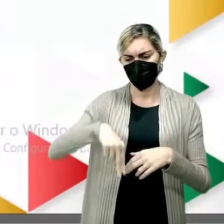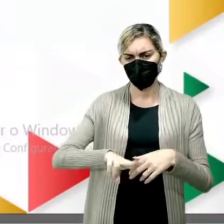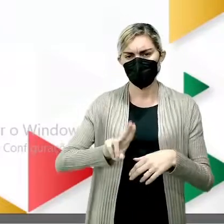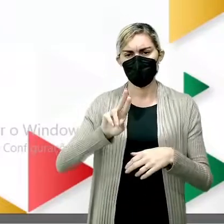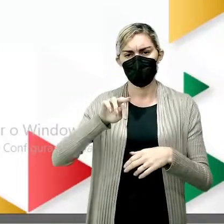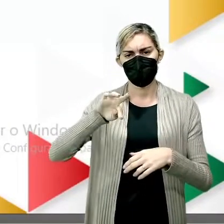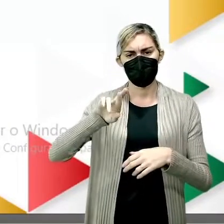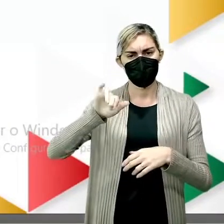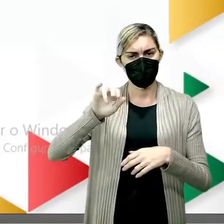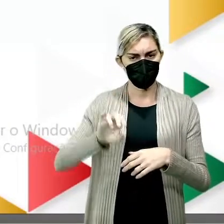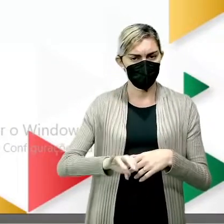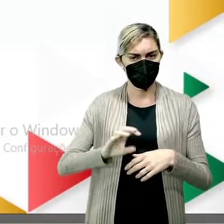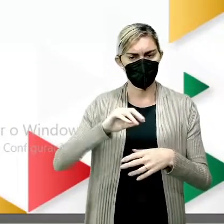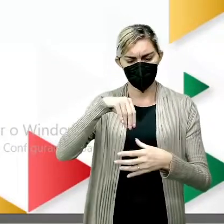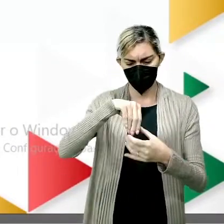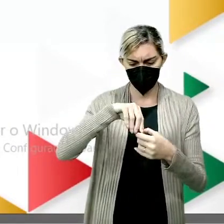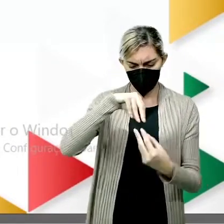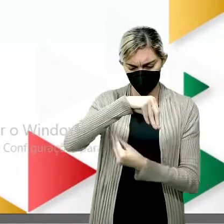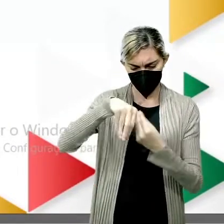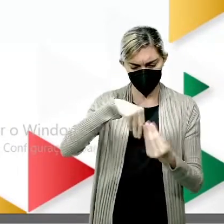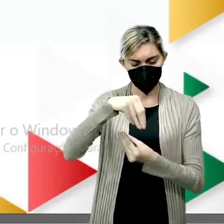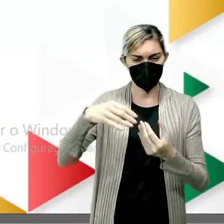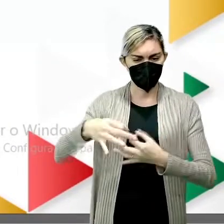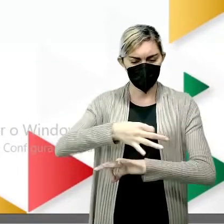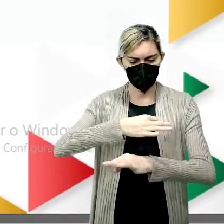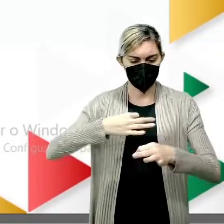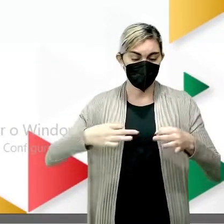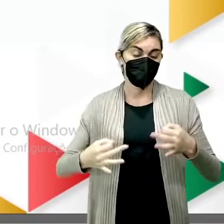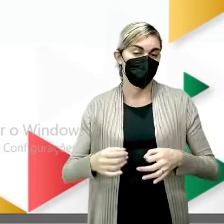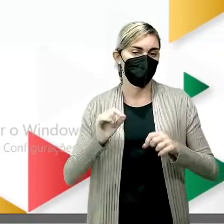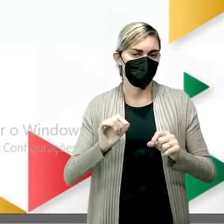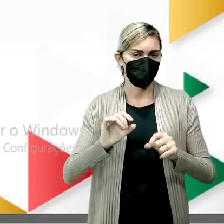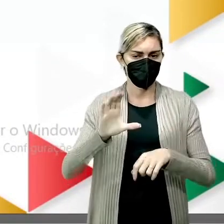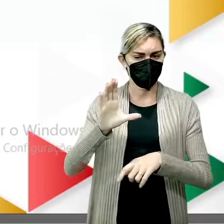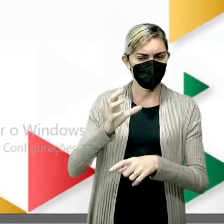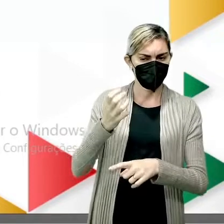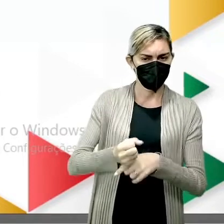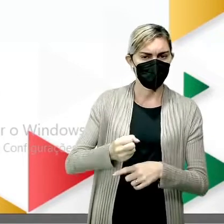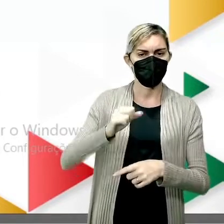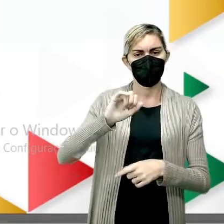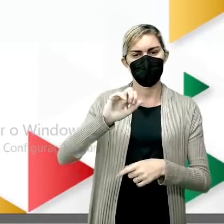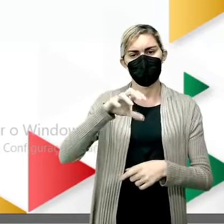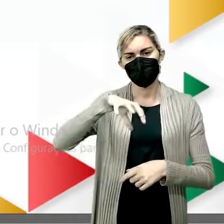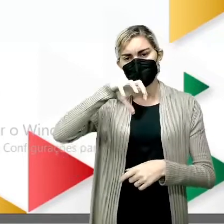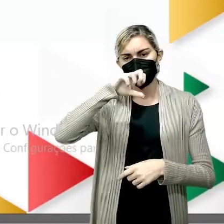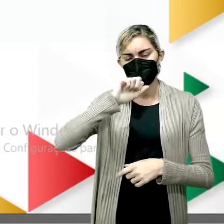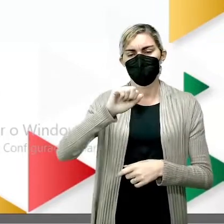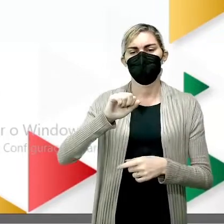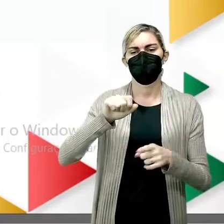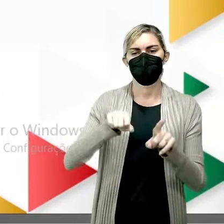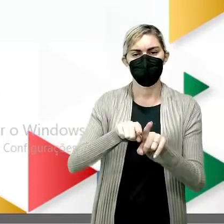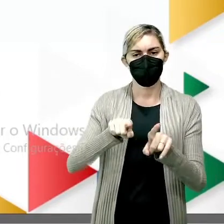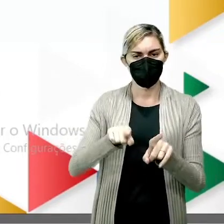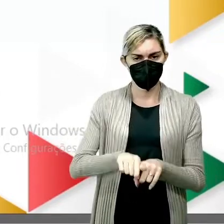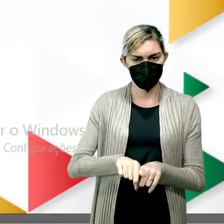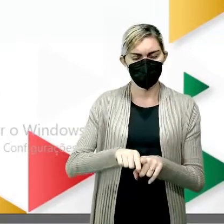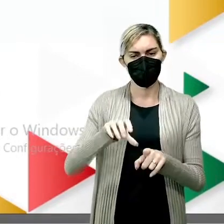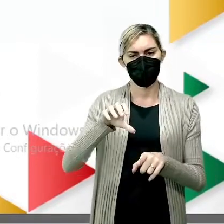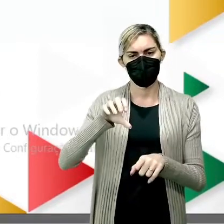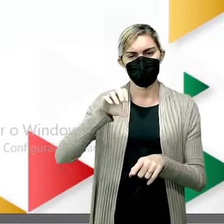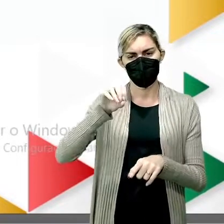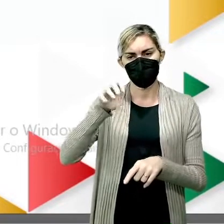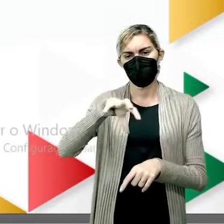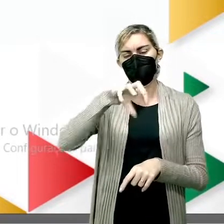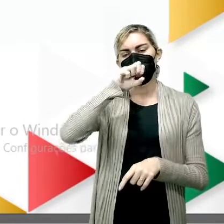formado fundamentalmente por moléculas de carbono, hidrogênio e também de